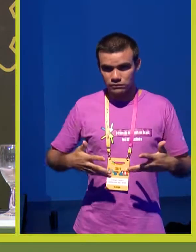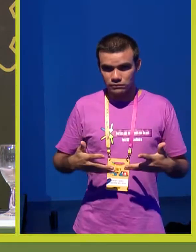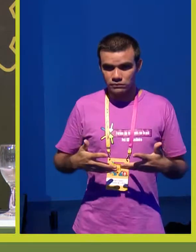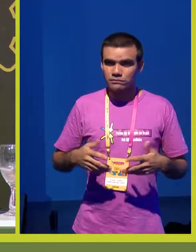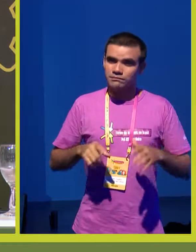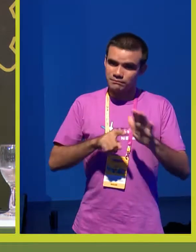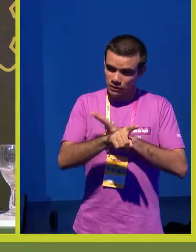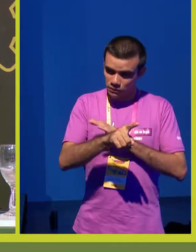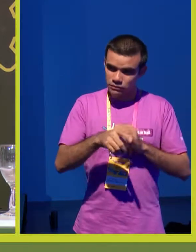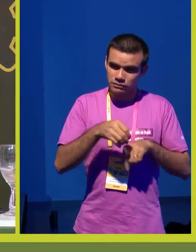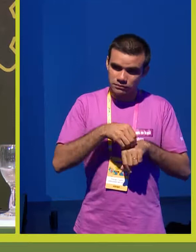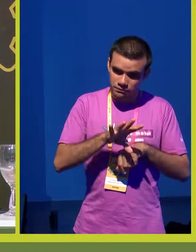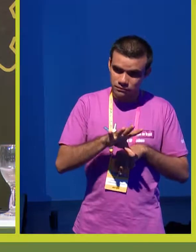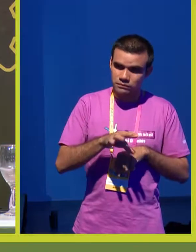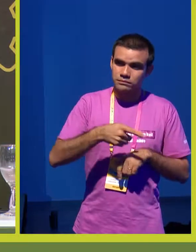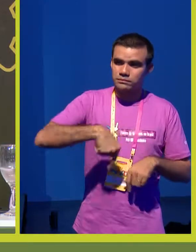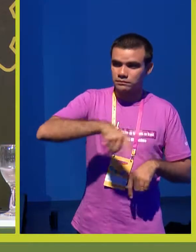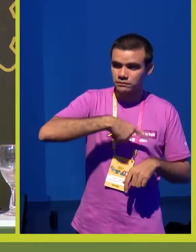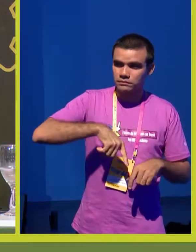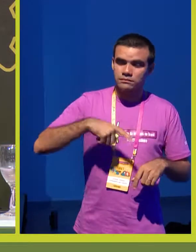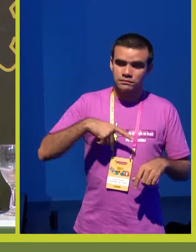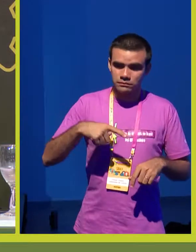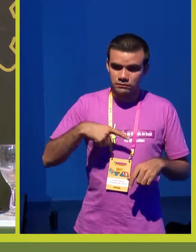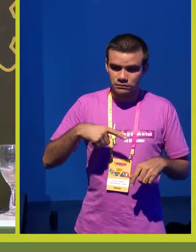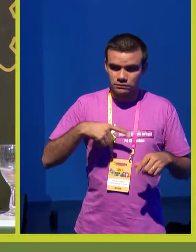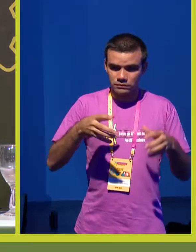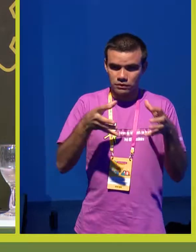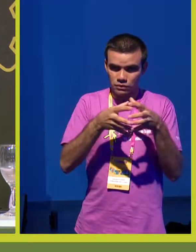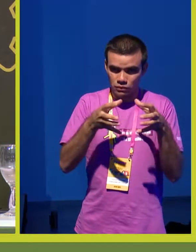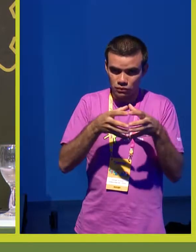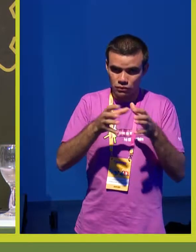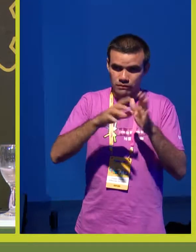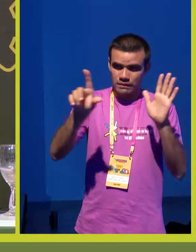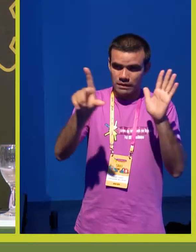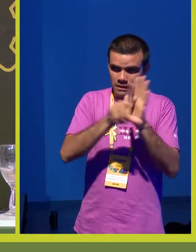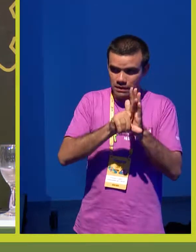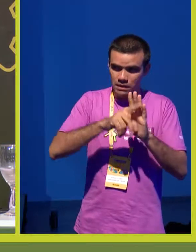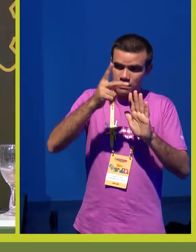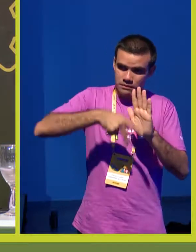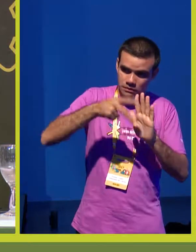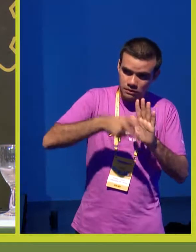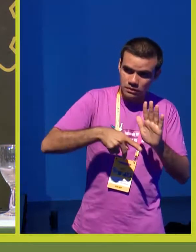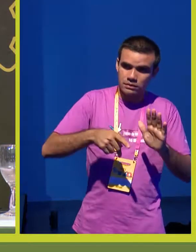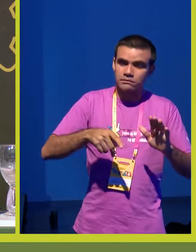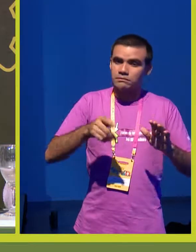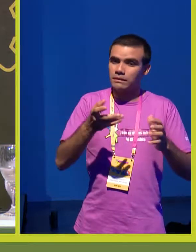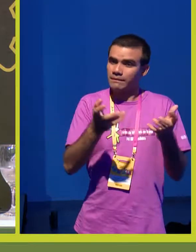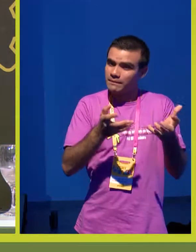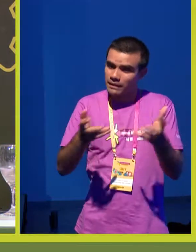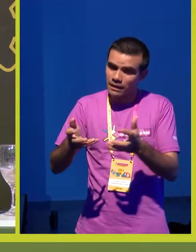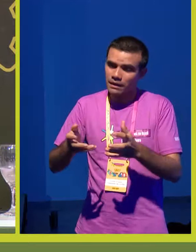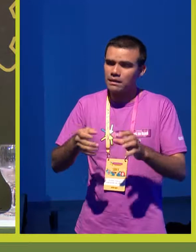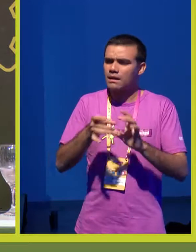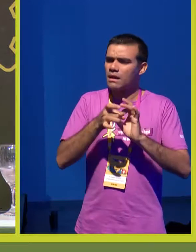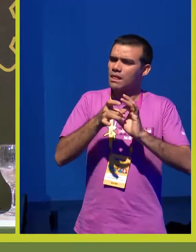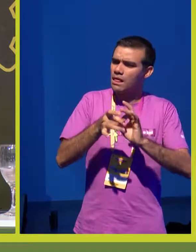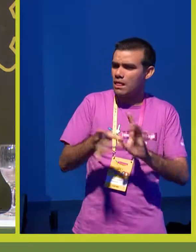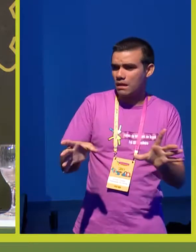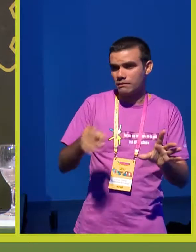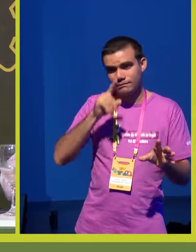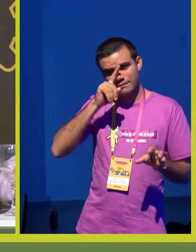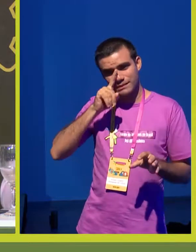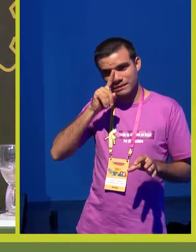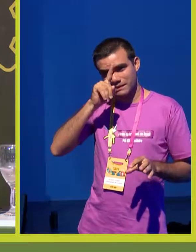colocou na pergunta, nós temos um conjunto de projetos de lei que buscam afrouxar essas garantias de maneira bastante perigosa.